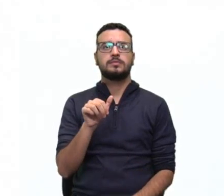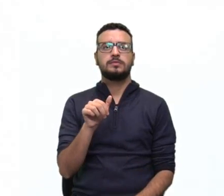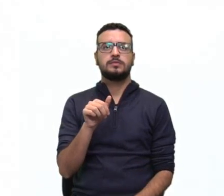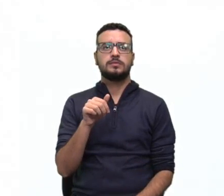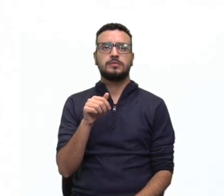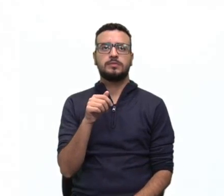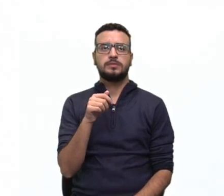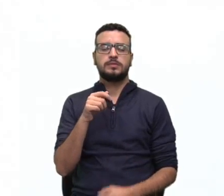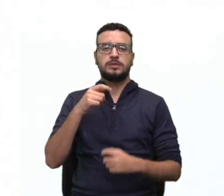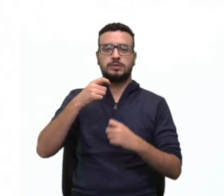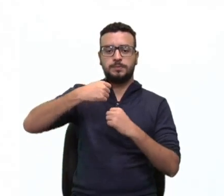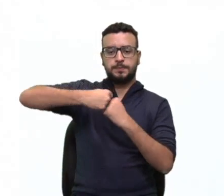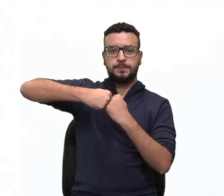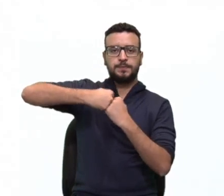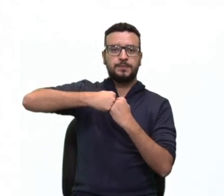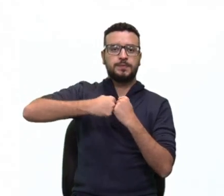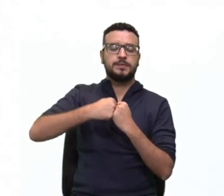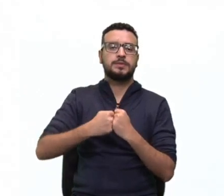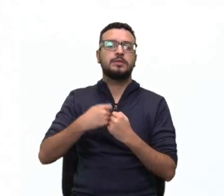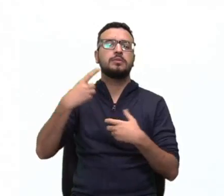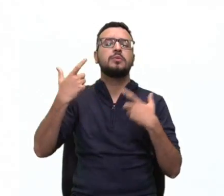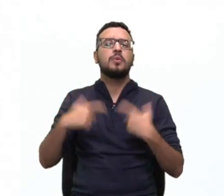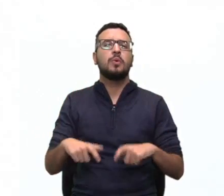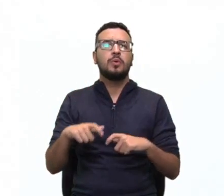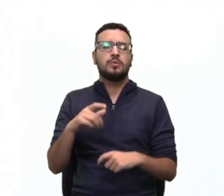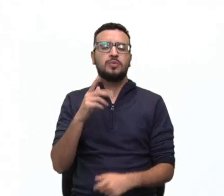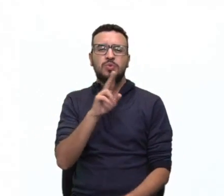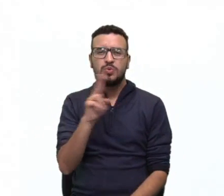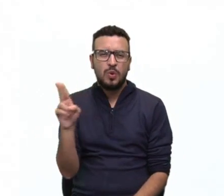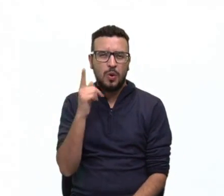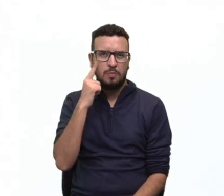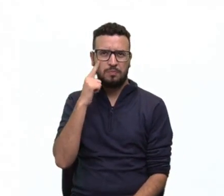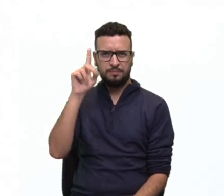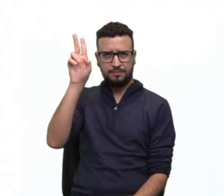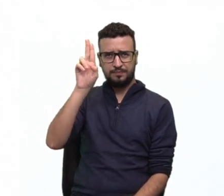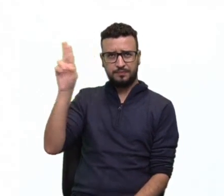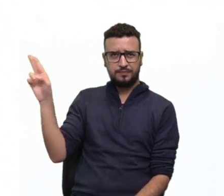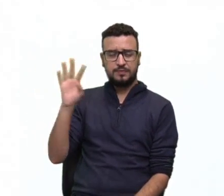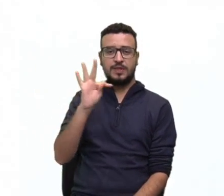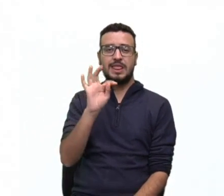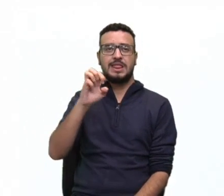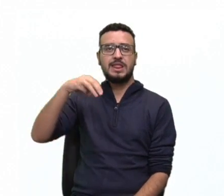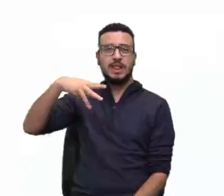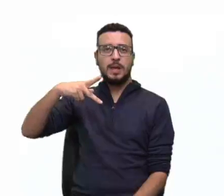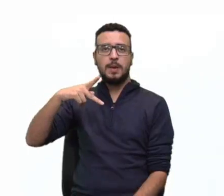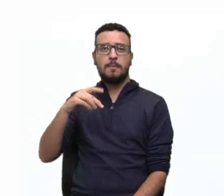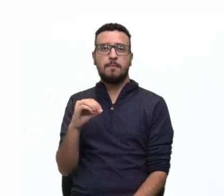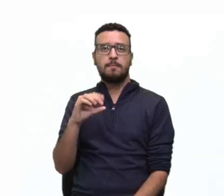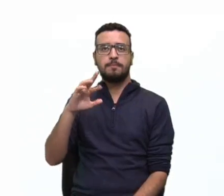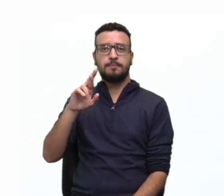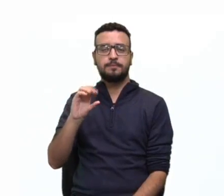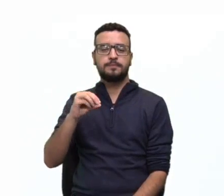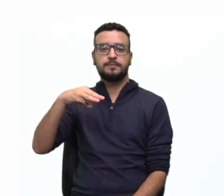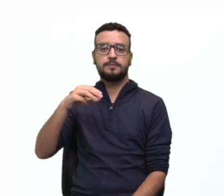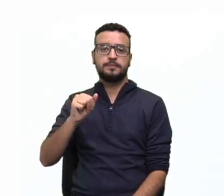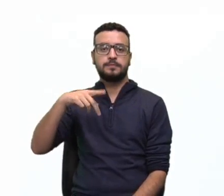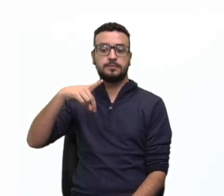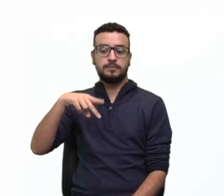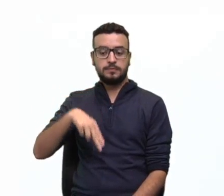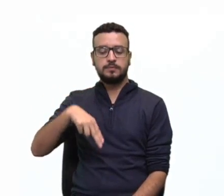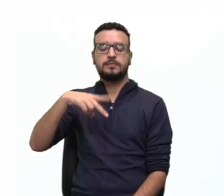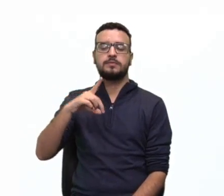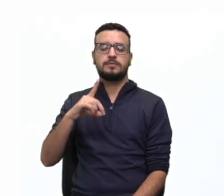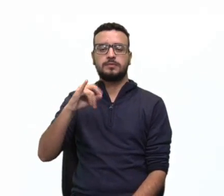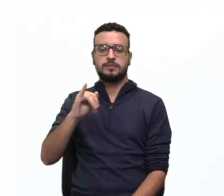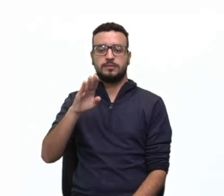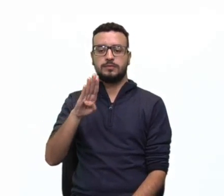Articulação temporomandibular. Nossa, professor, que nome difícil. A anatomia às vezes faz a junção de alguns